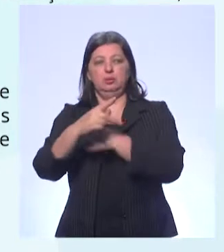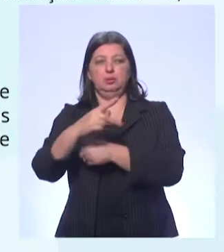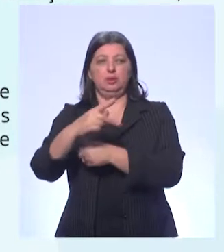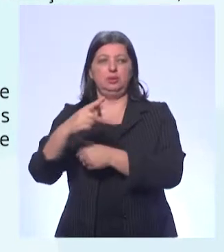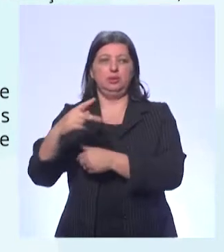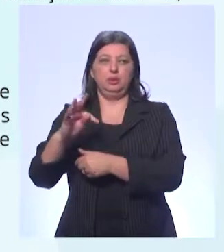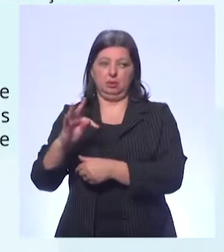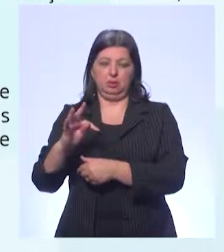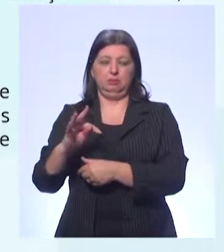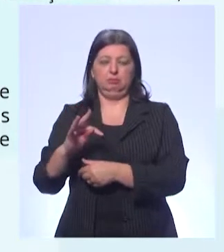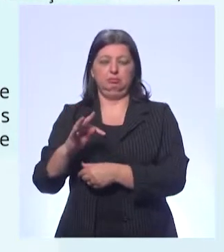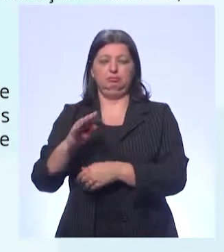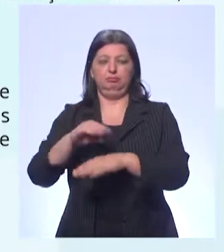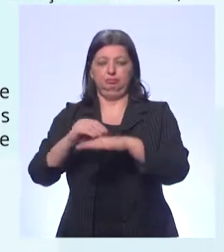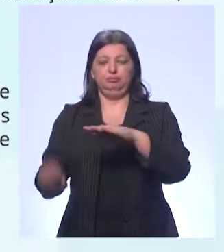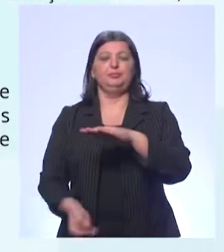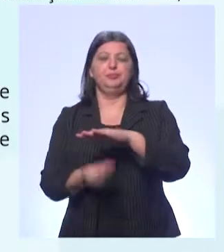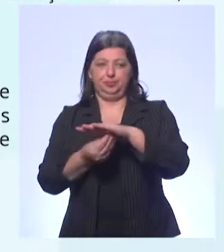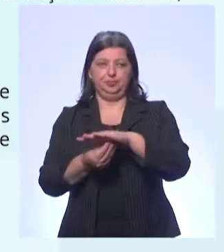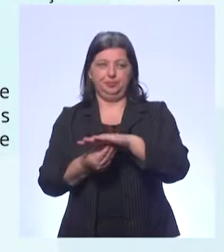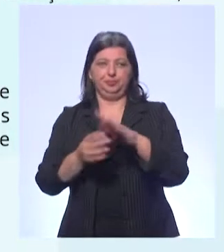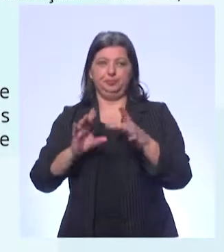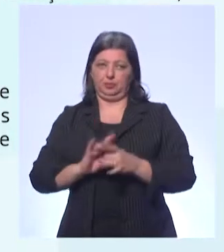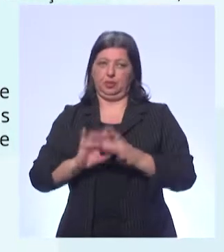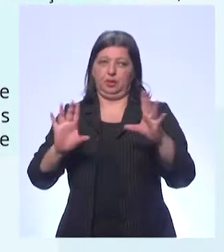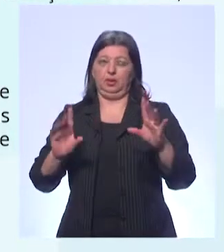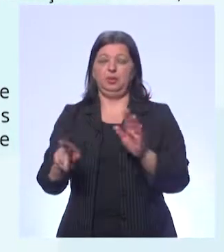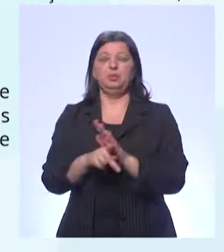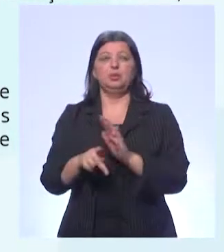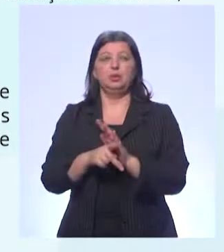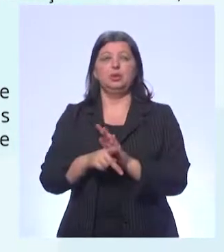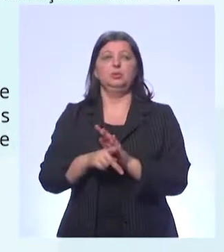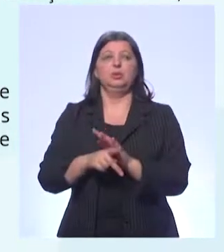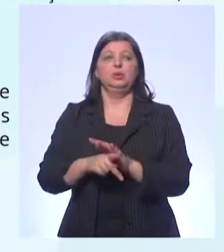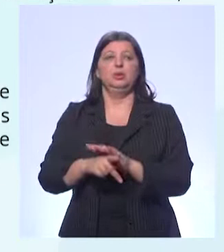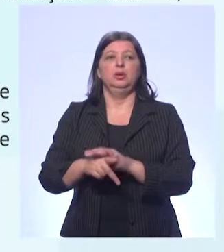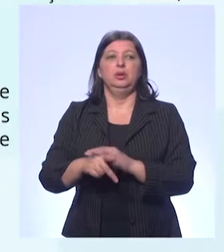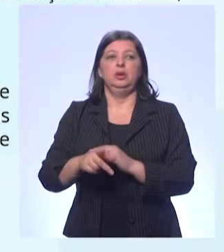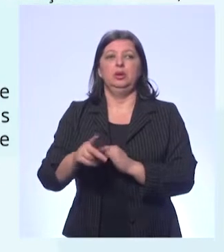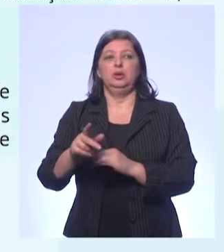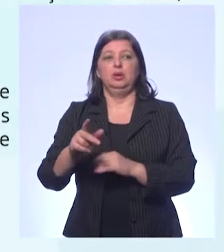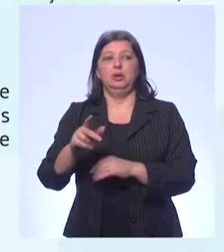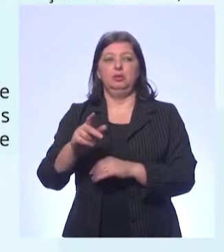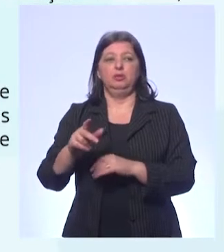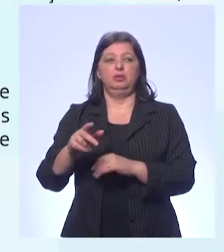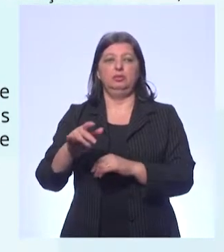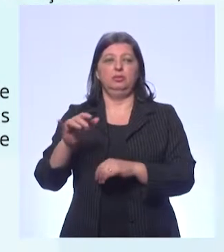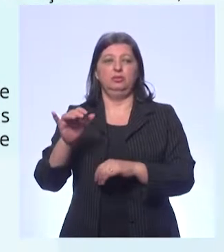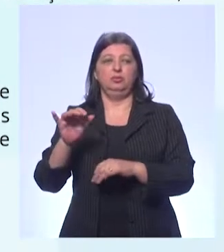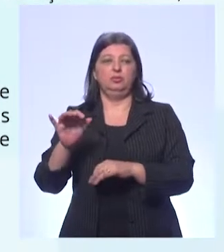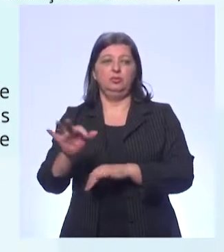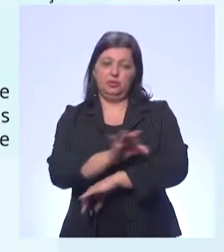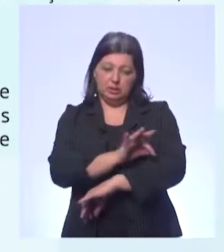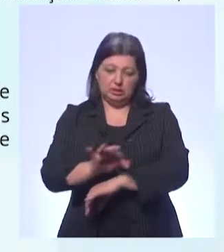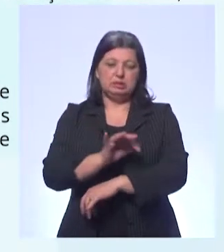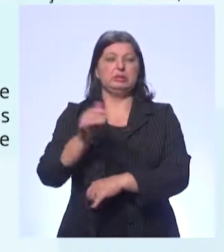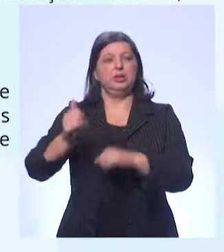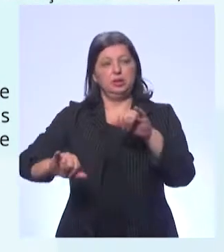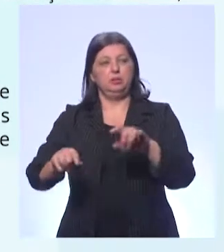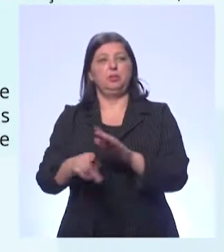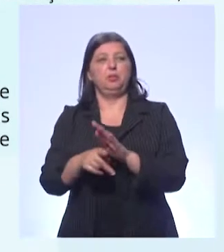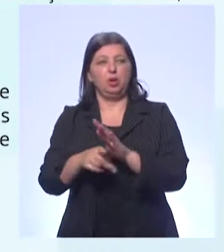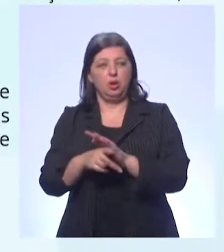no repositório. Então, mas falando de propriedade física e química do ferro, ele é maleável, a gente consegue torcer ele,